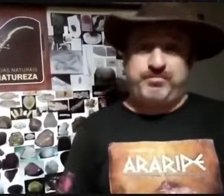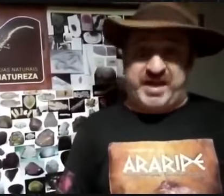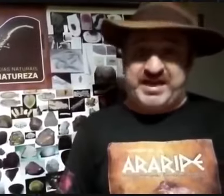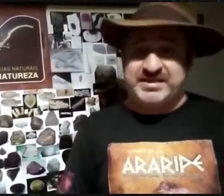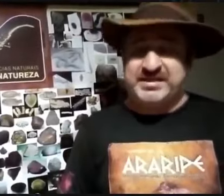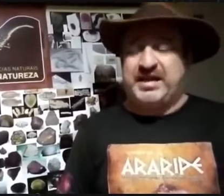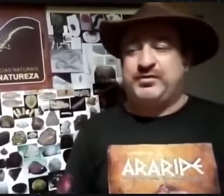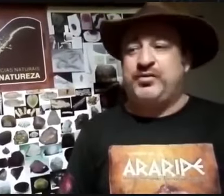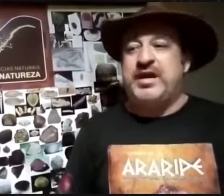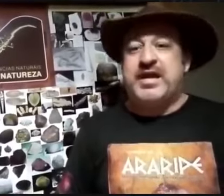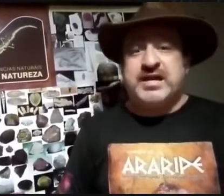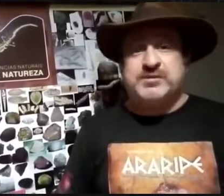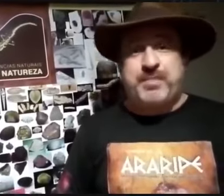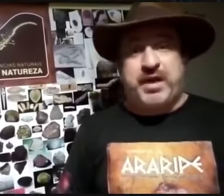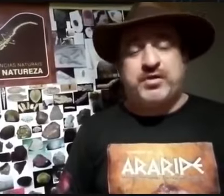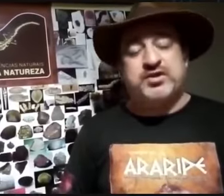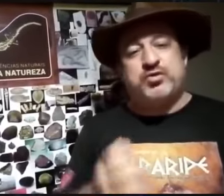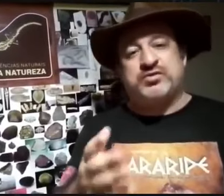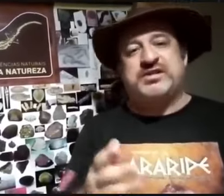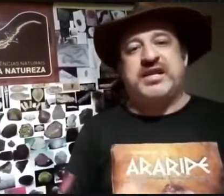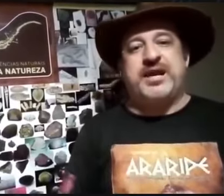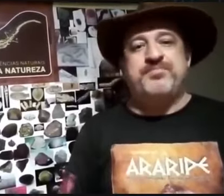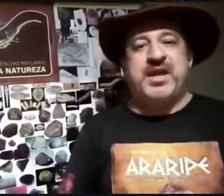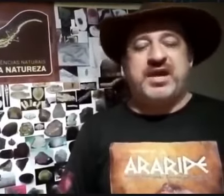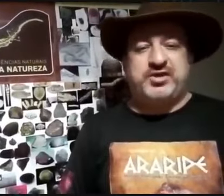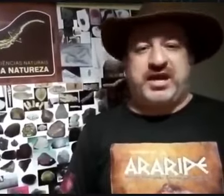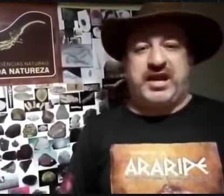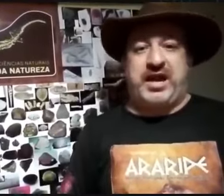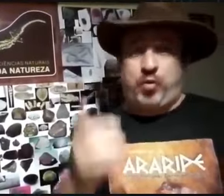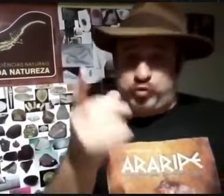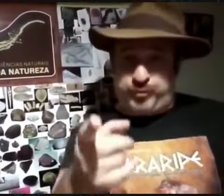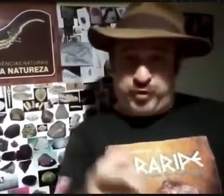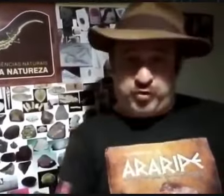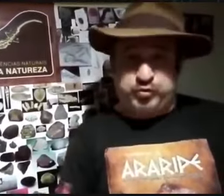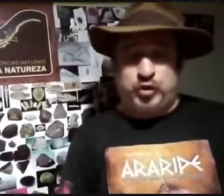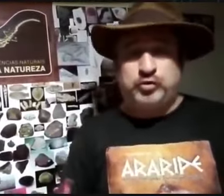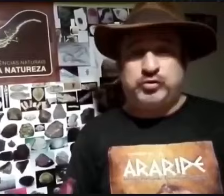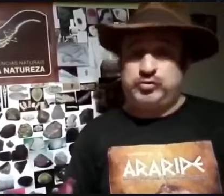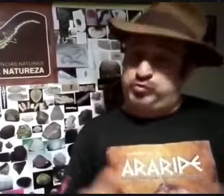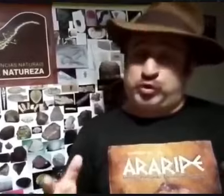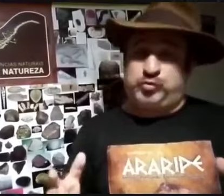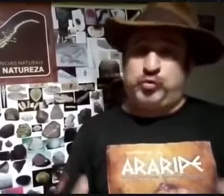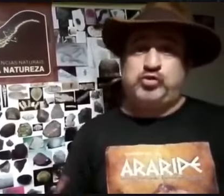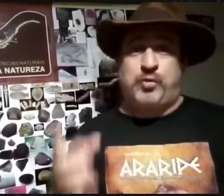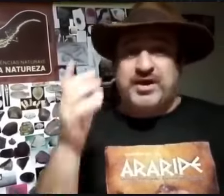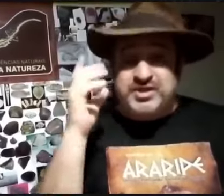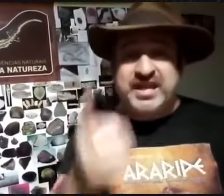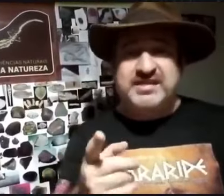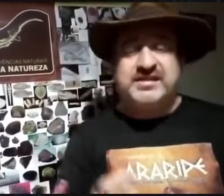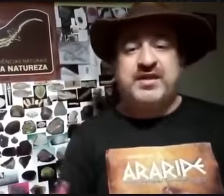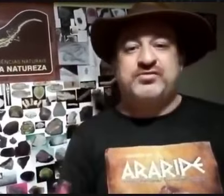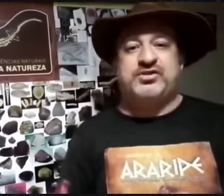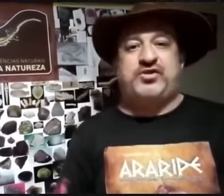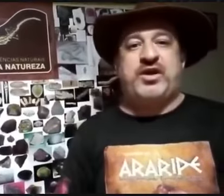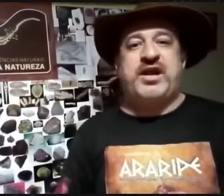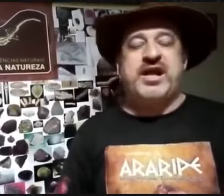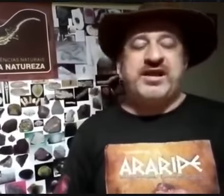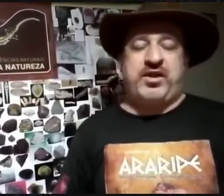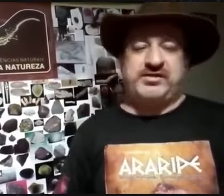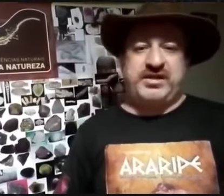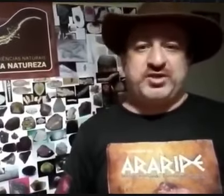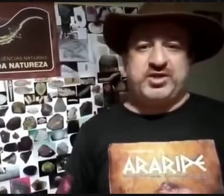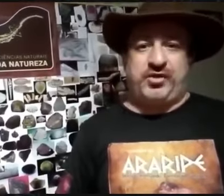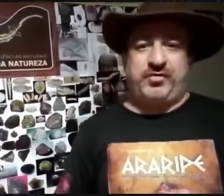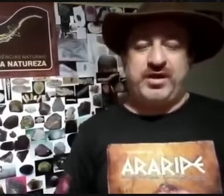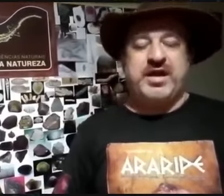nosso pré-candidato e espero que a gente consiga chegar lá com o apoio com todo mundo. São mais de 15 anos de história